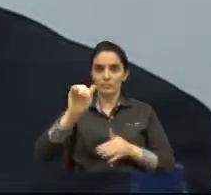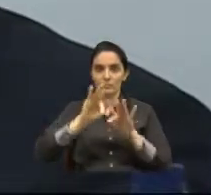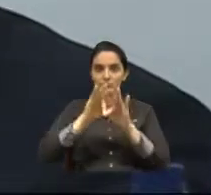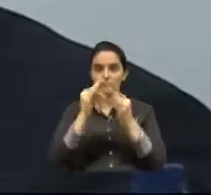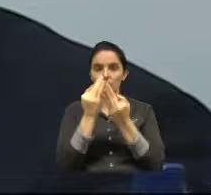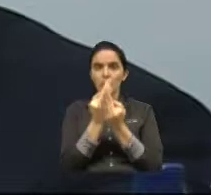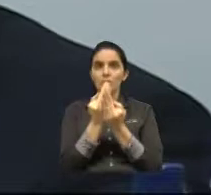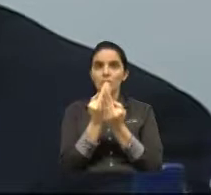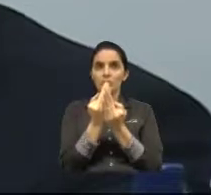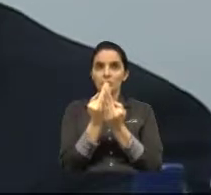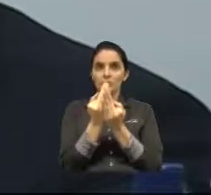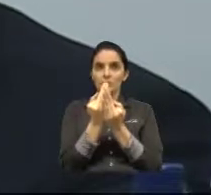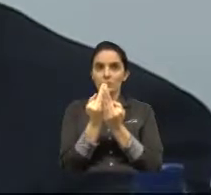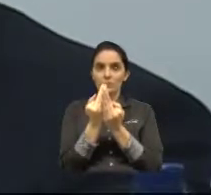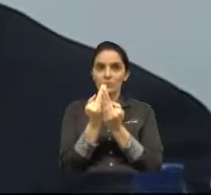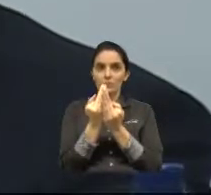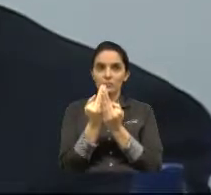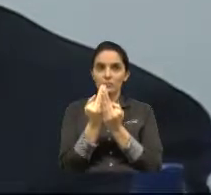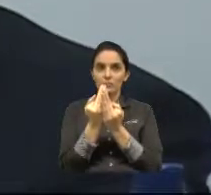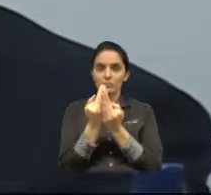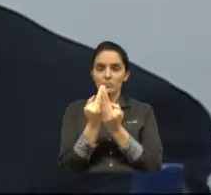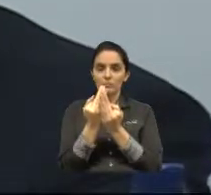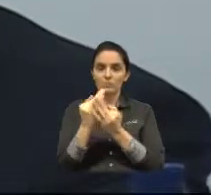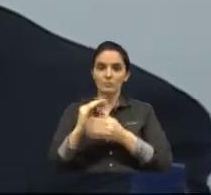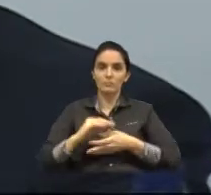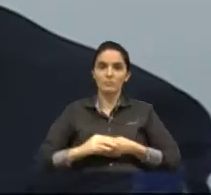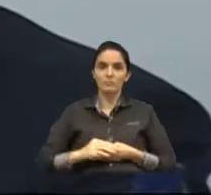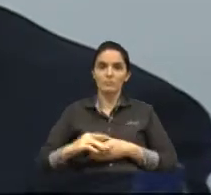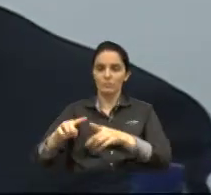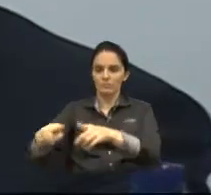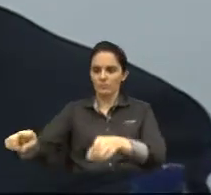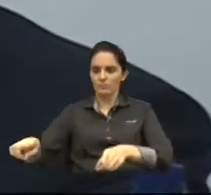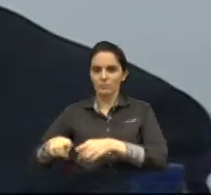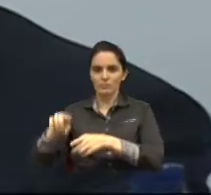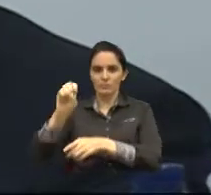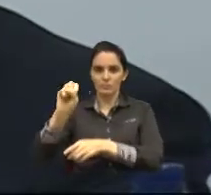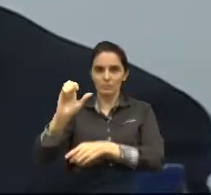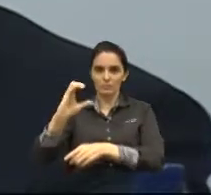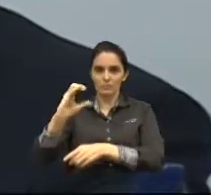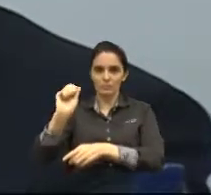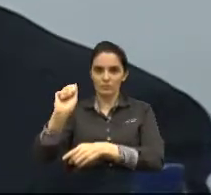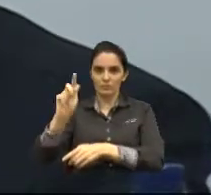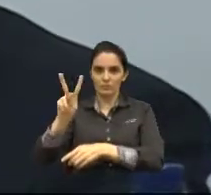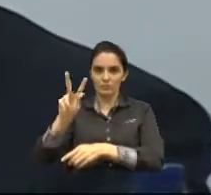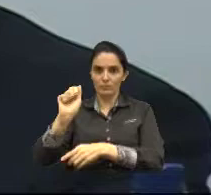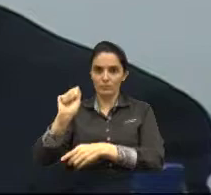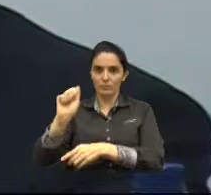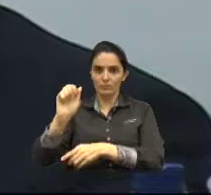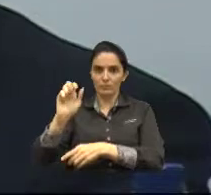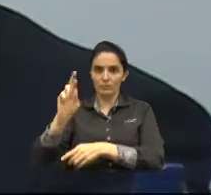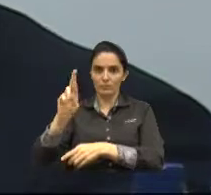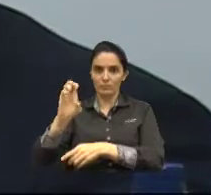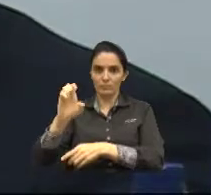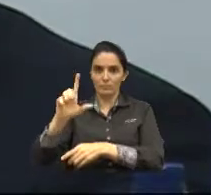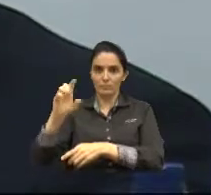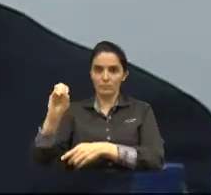família do Paulo Scavarello, e dizer que